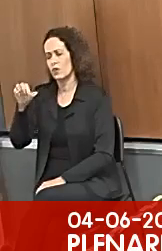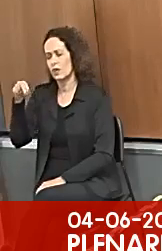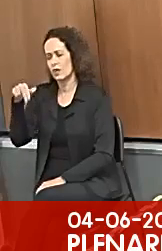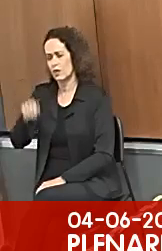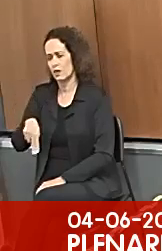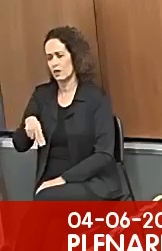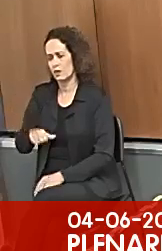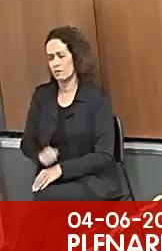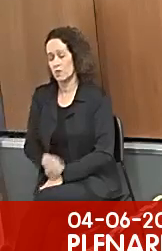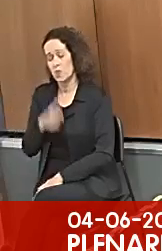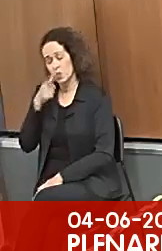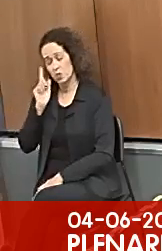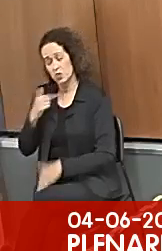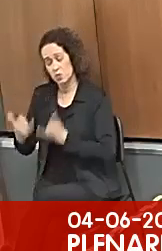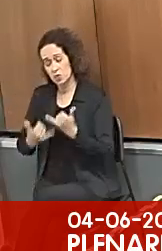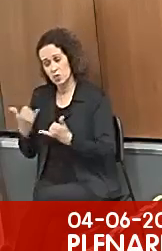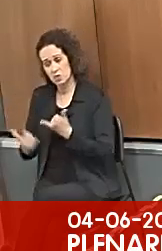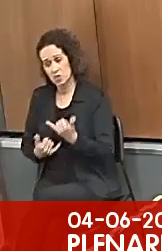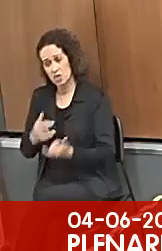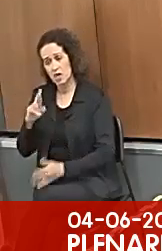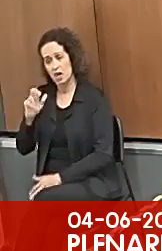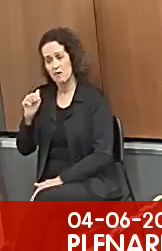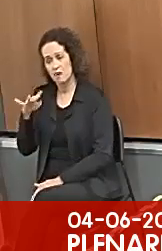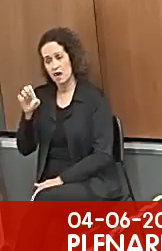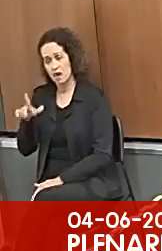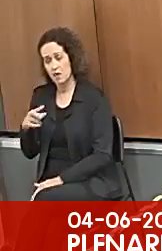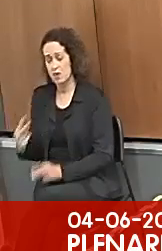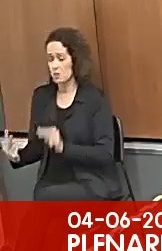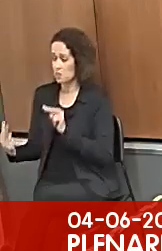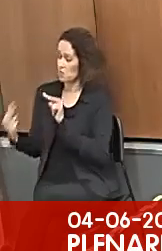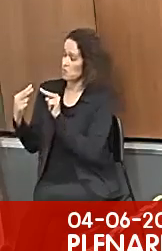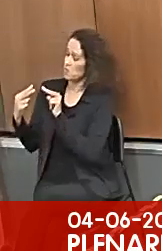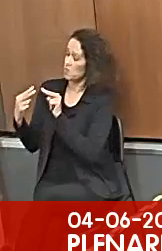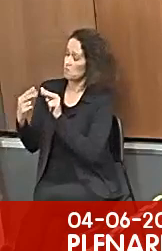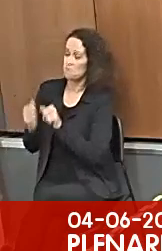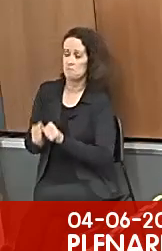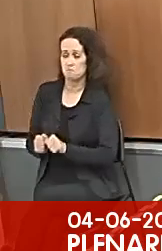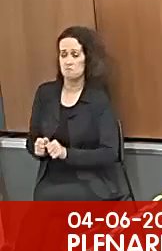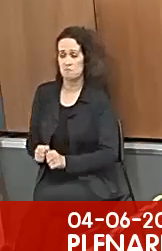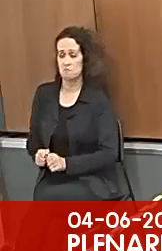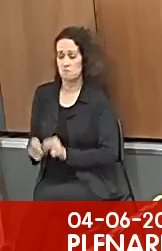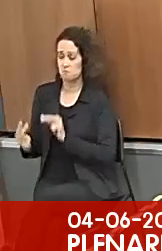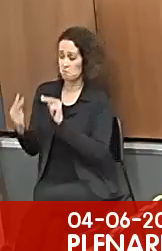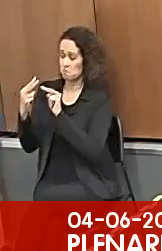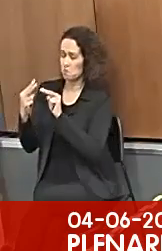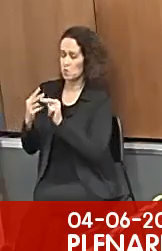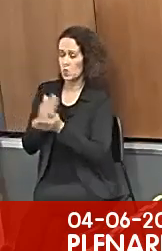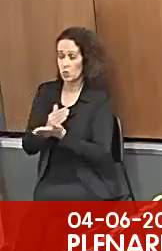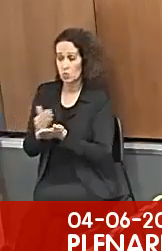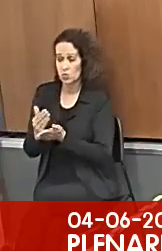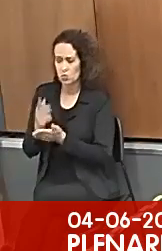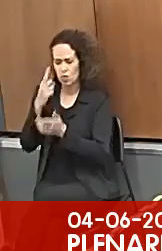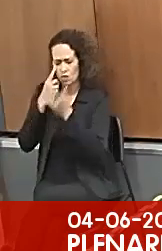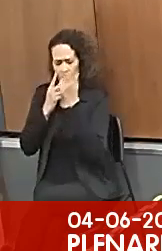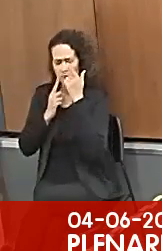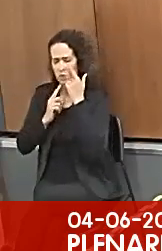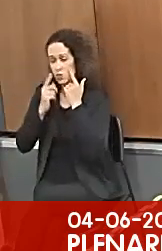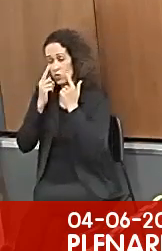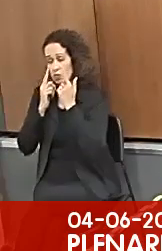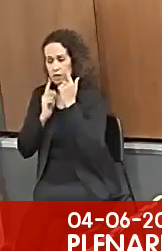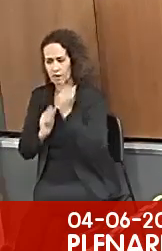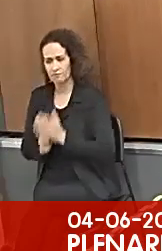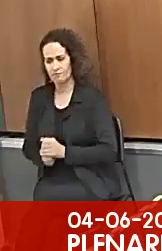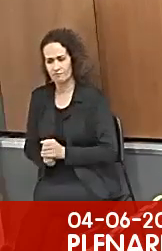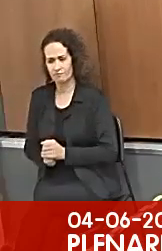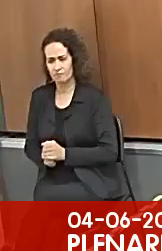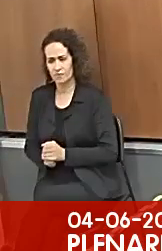mim. E ele disse: Cleiton, ele começou a chorar. Ele falou assim: você não sabe o quanto